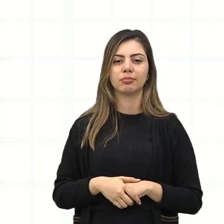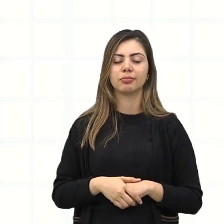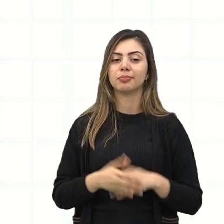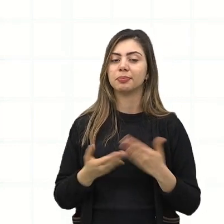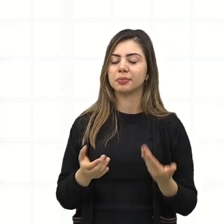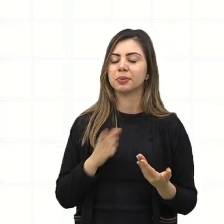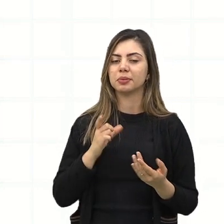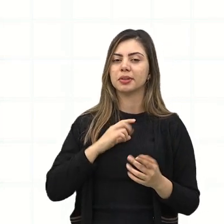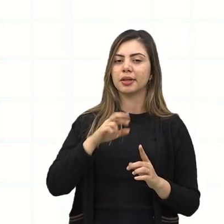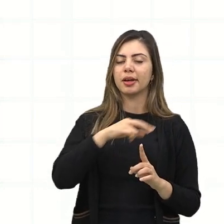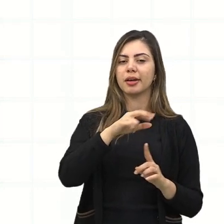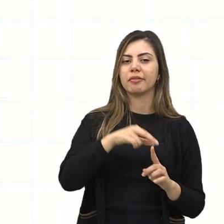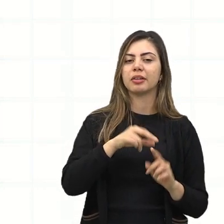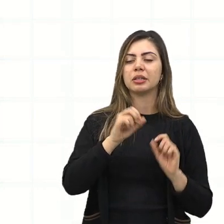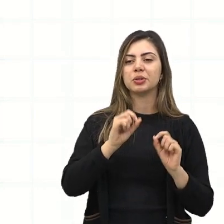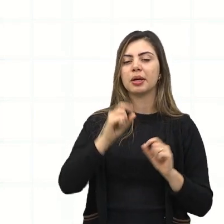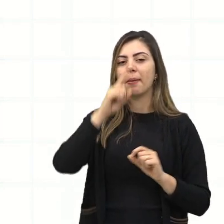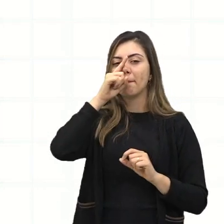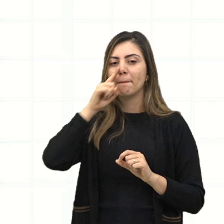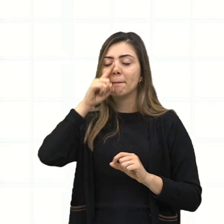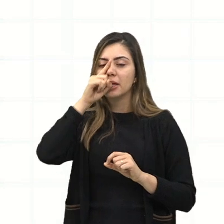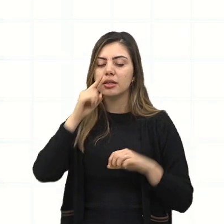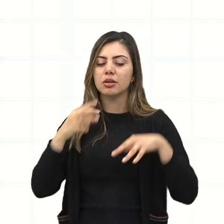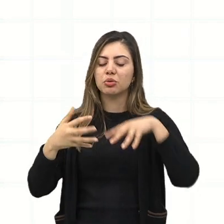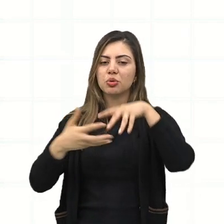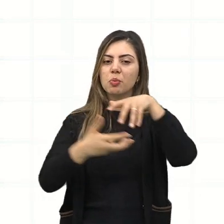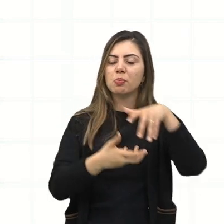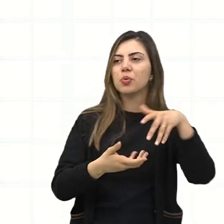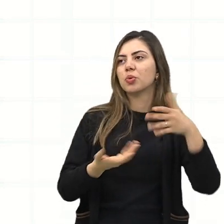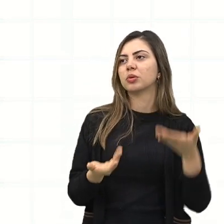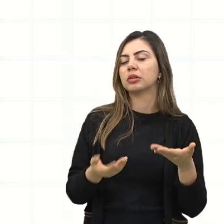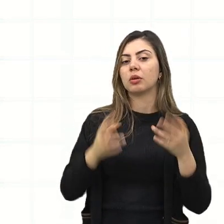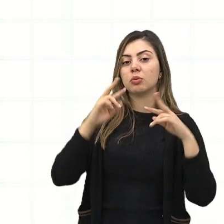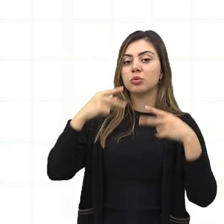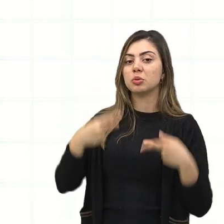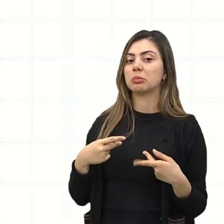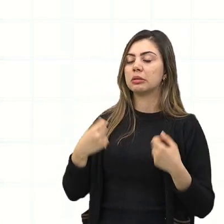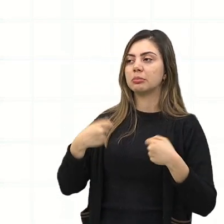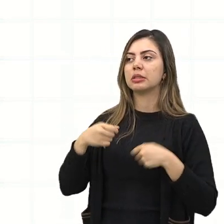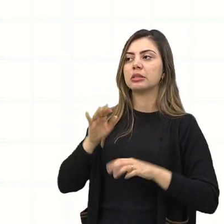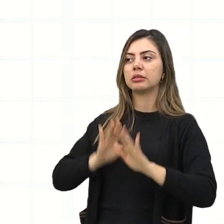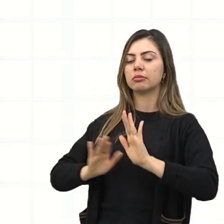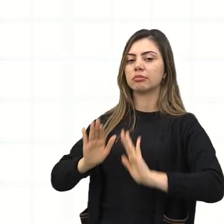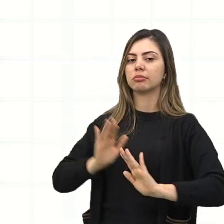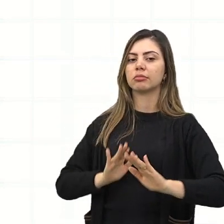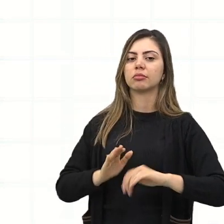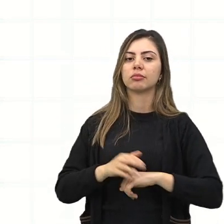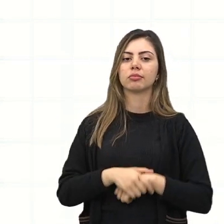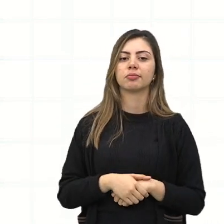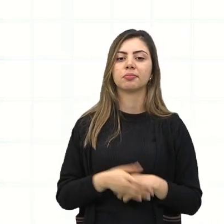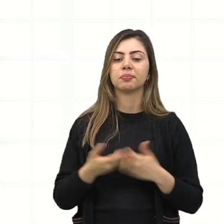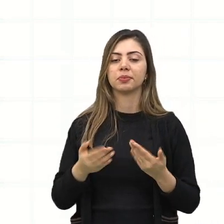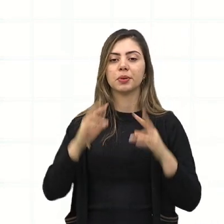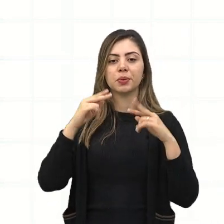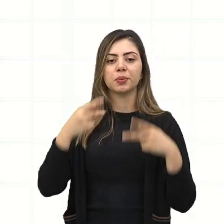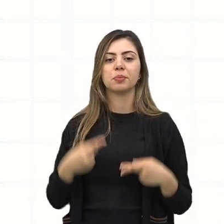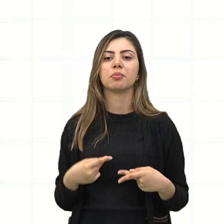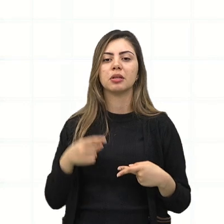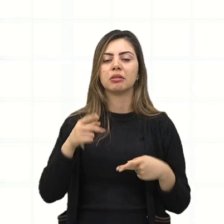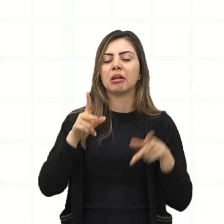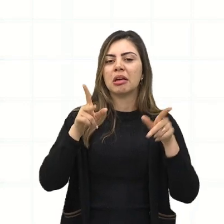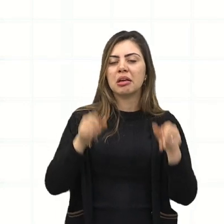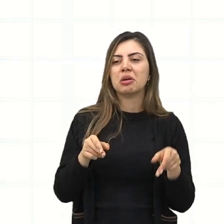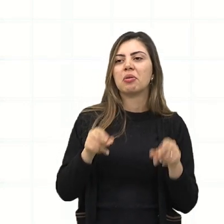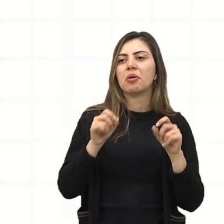essa referência sobre os perigos que a Terra tem e de como os homens deveriam temê-los, sim. E o homem é fundamentalmente um bicho